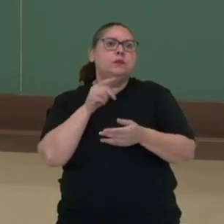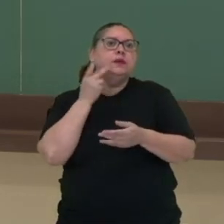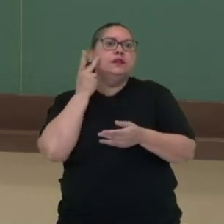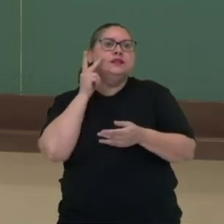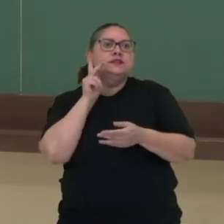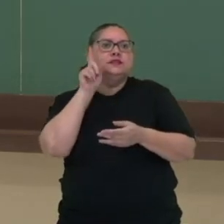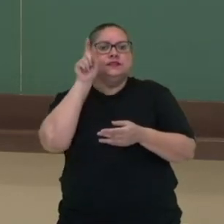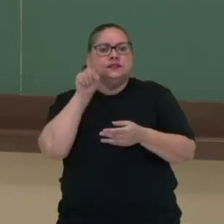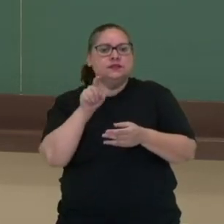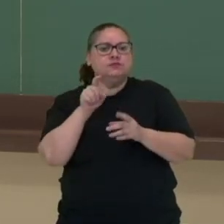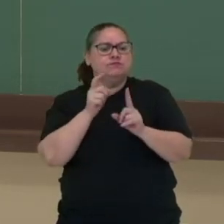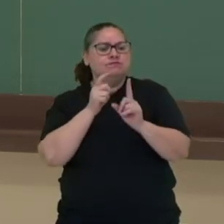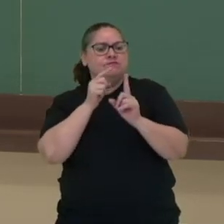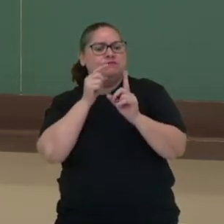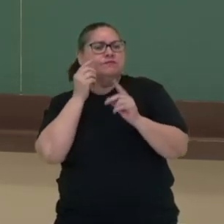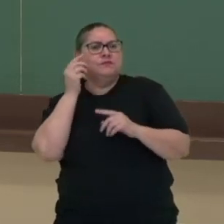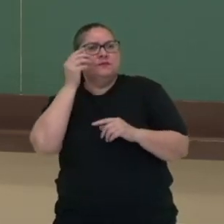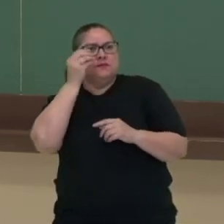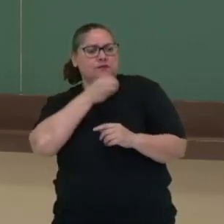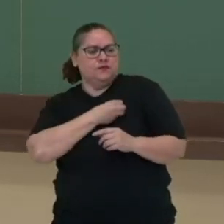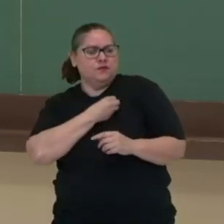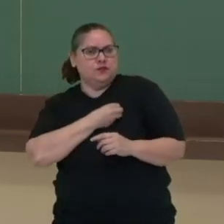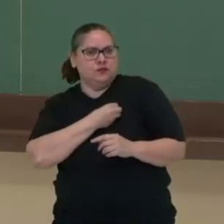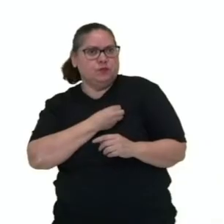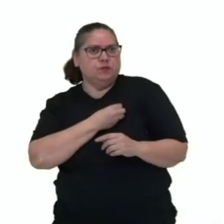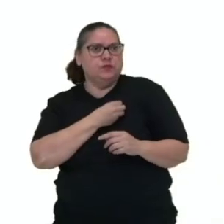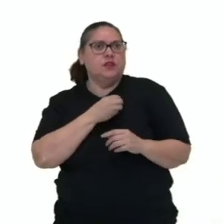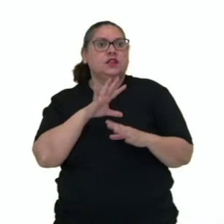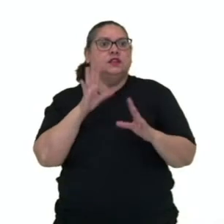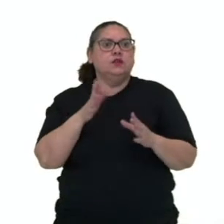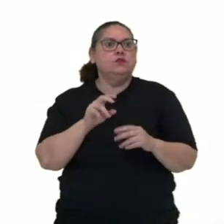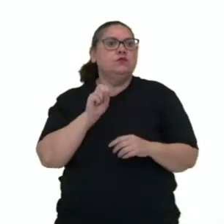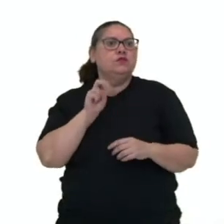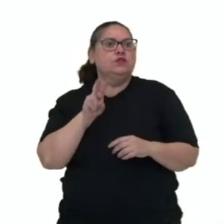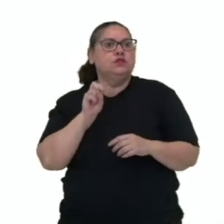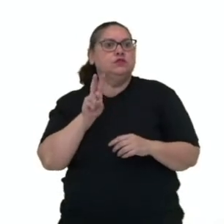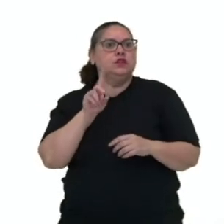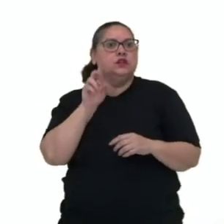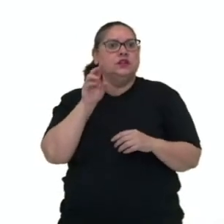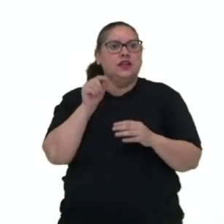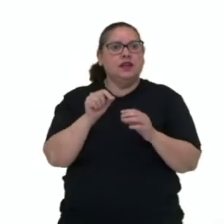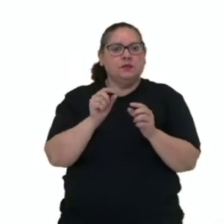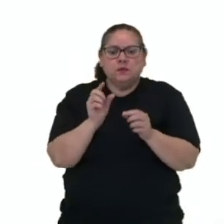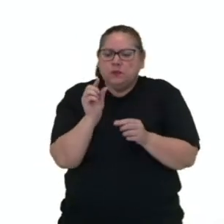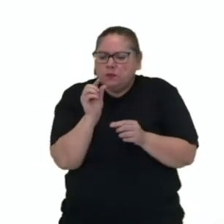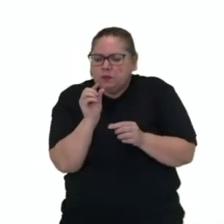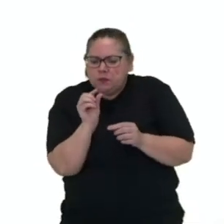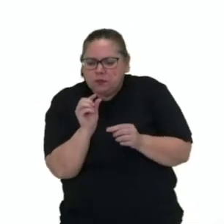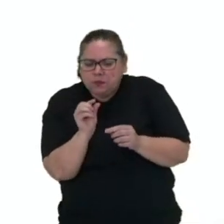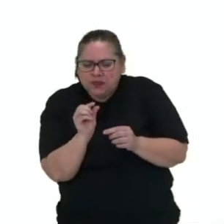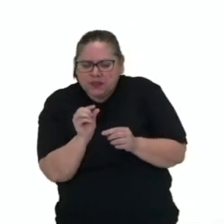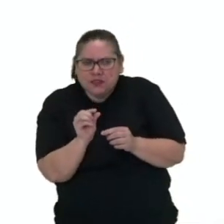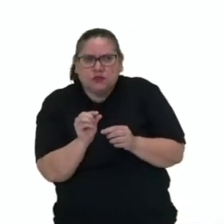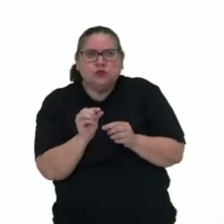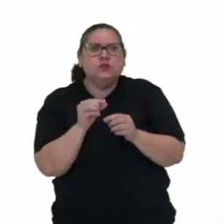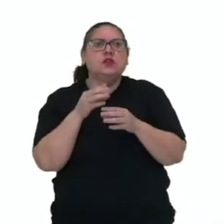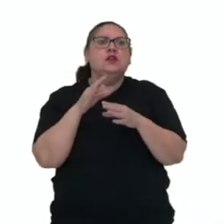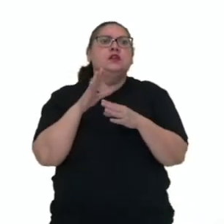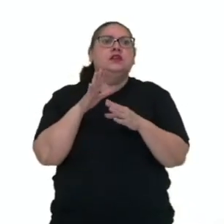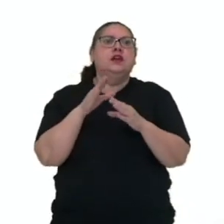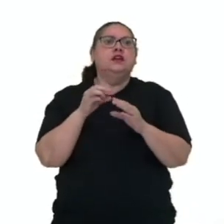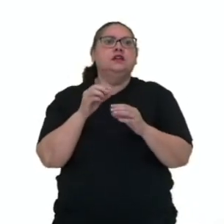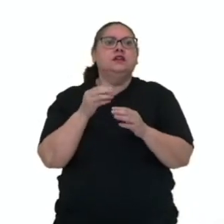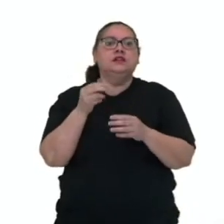que eles sejam classificados como seres vivos? Então, os vírus são organismos pequenos